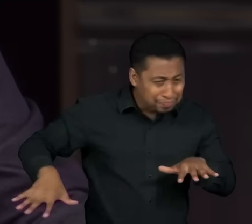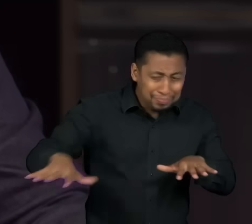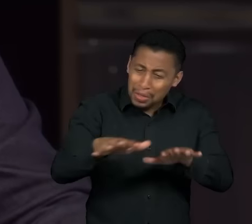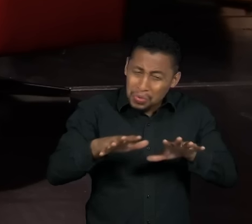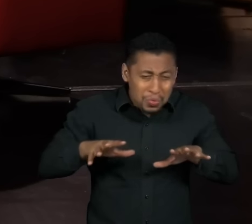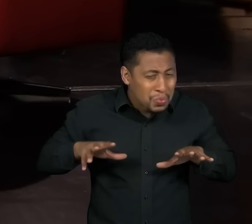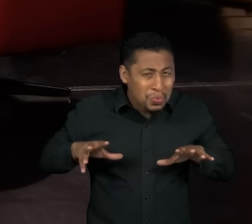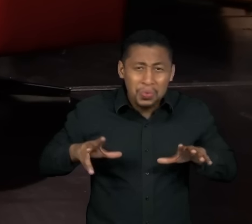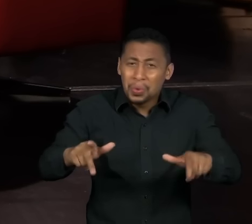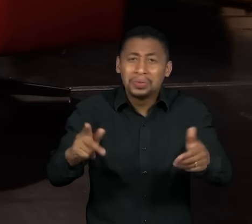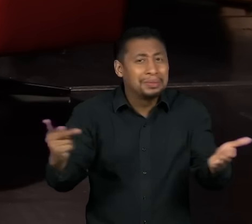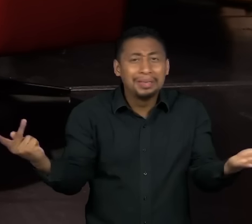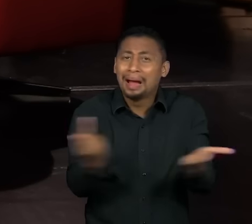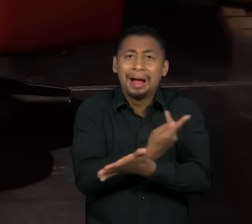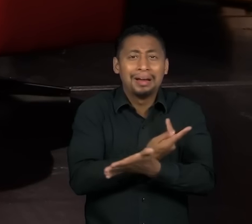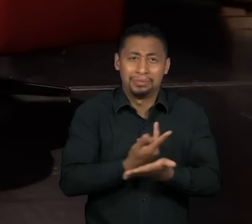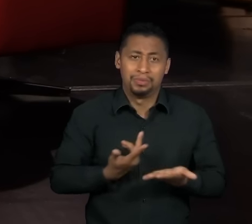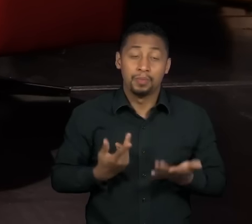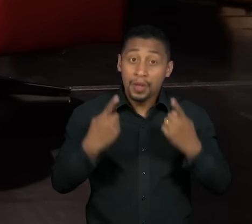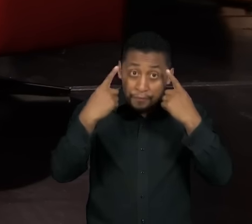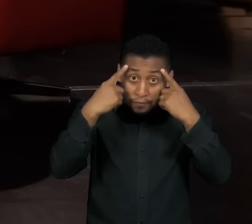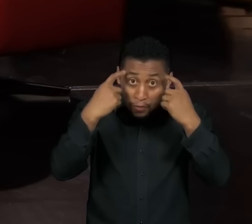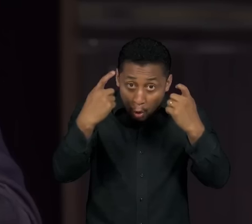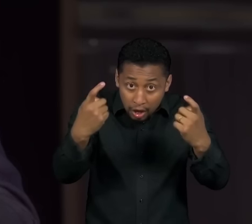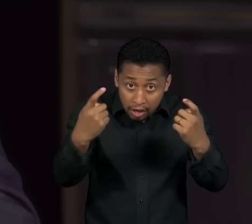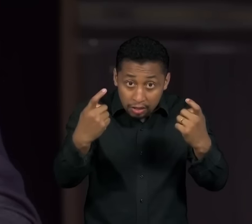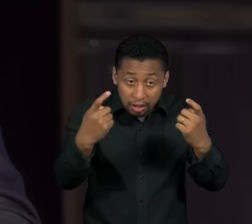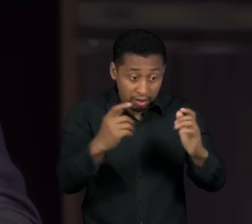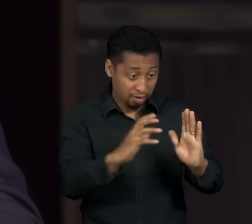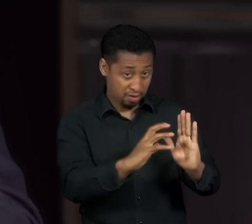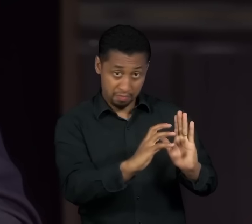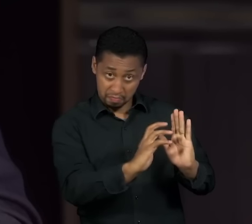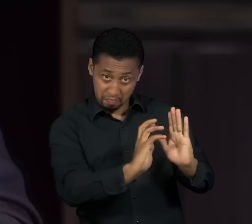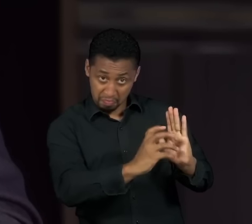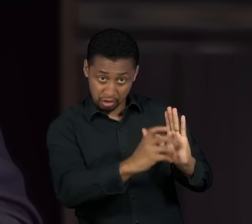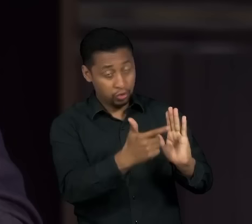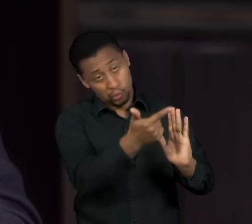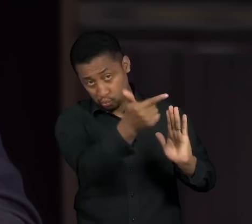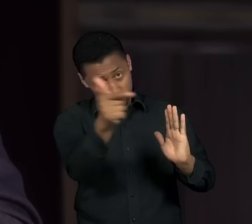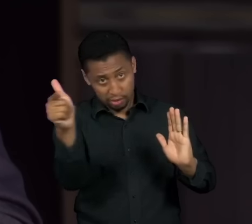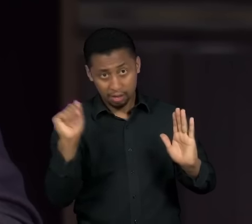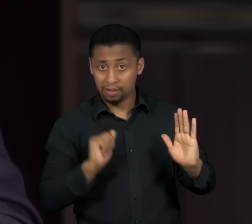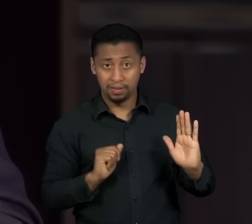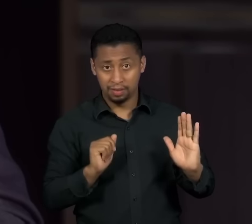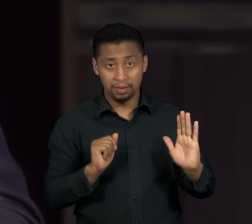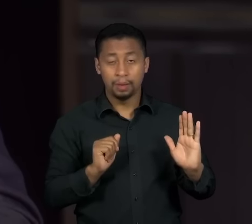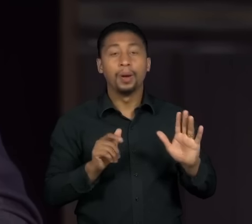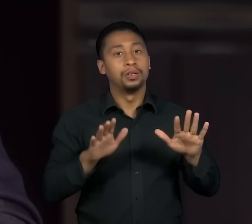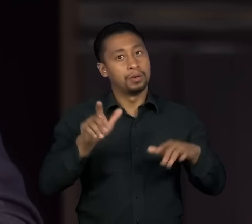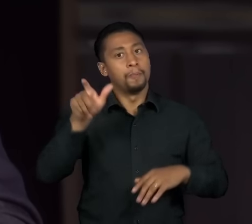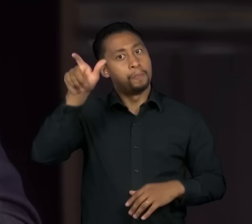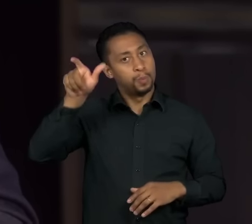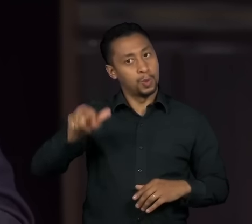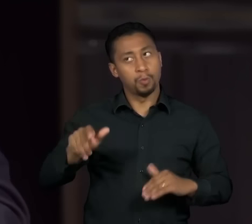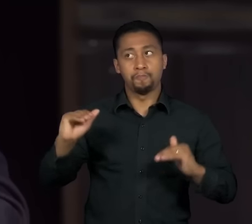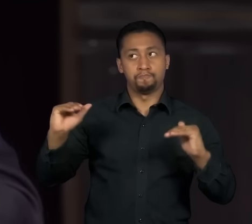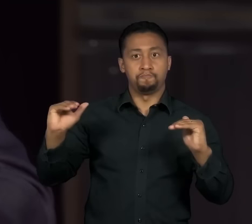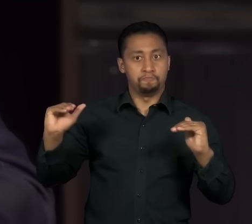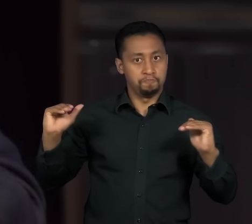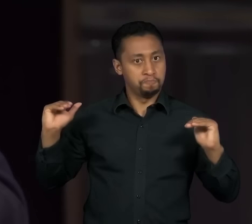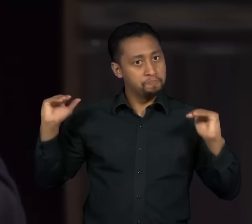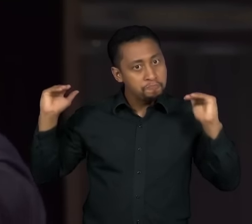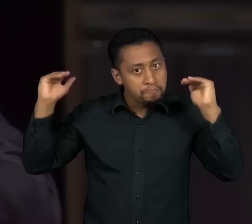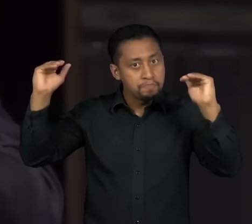partido, né? É uma coisa que chega uma hora que vira... Agora, alguém que ocupa uma posição como a da